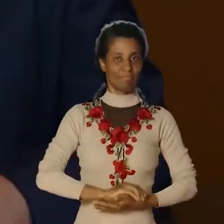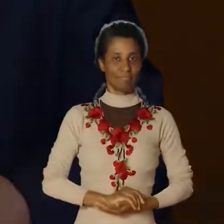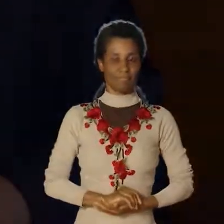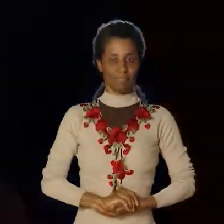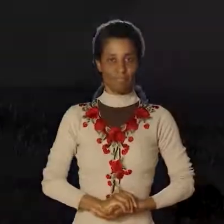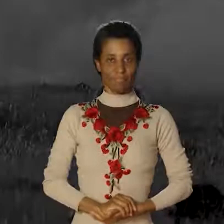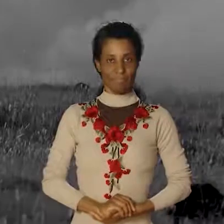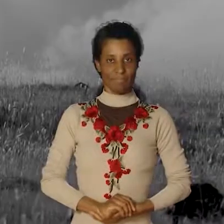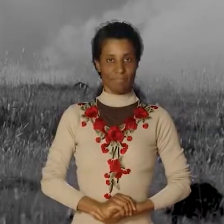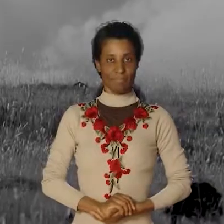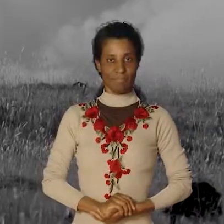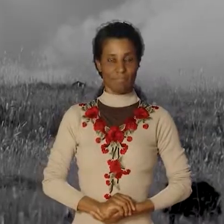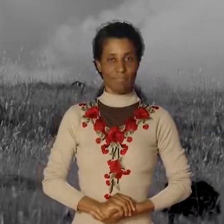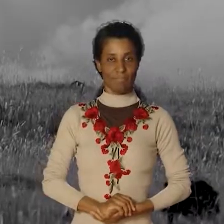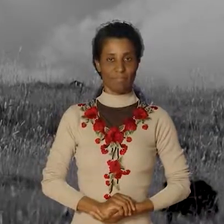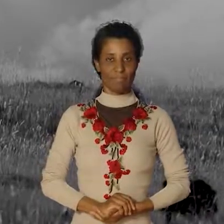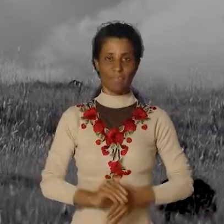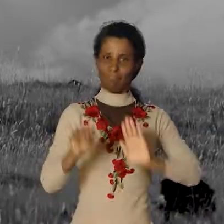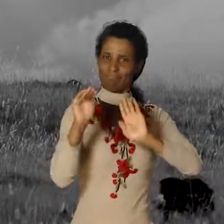Uruguai.